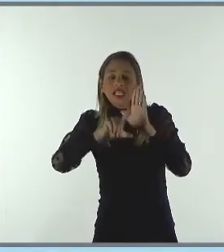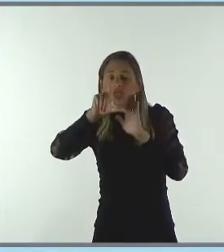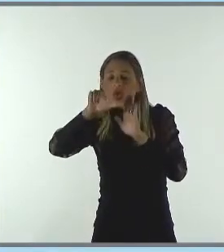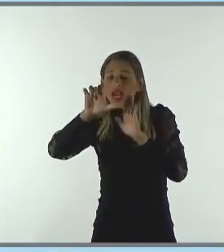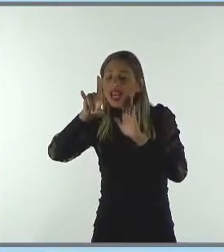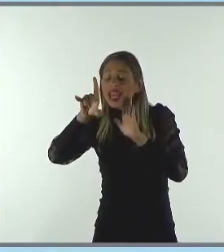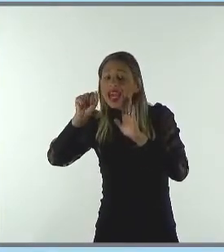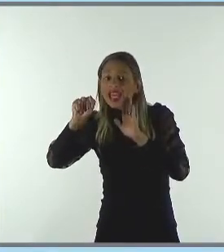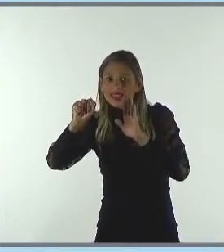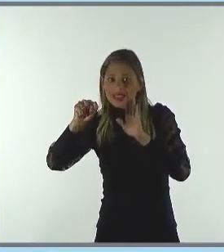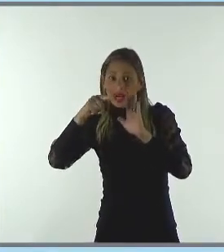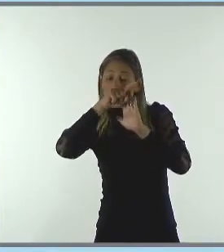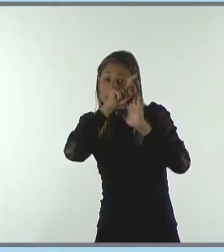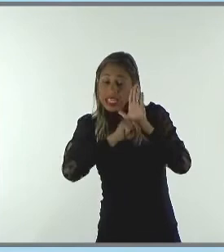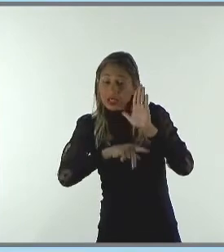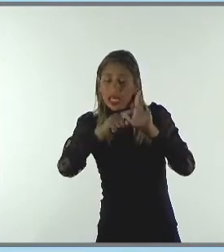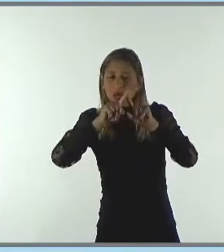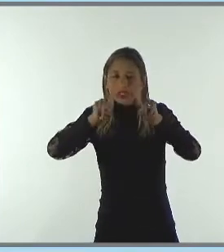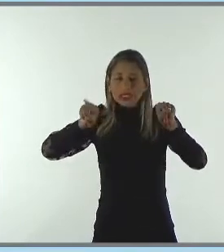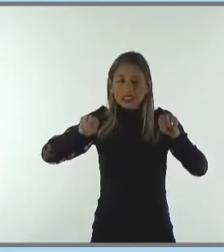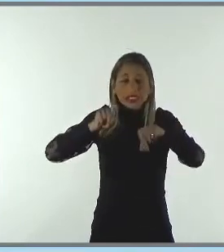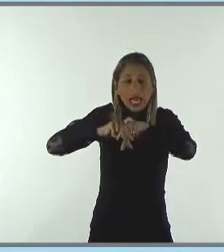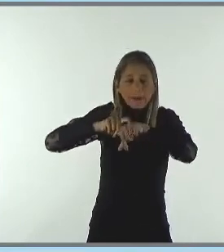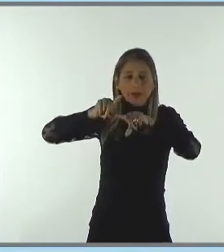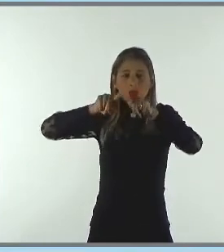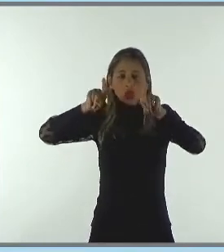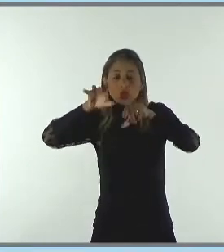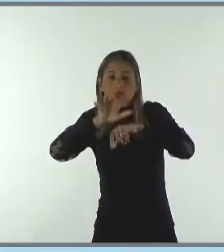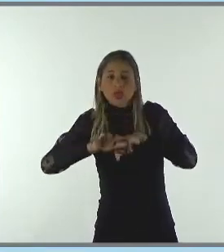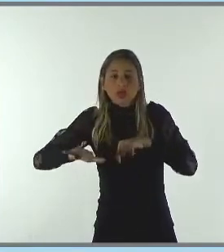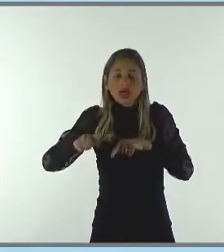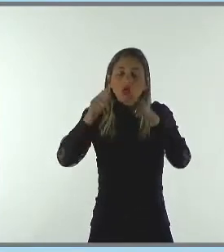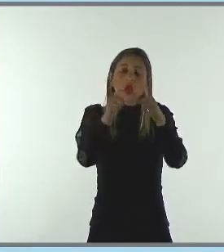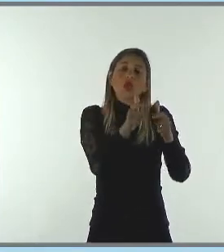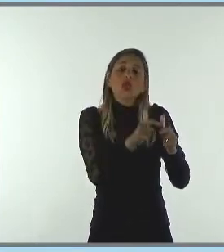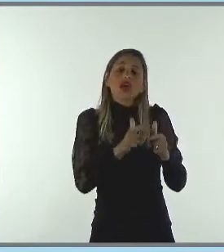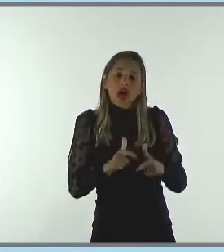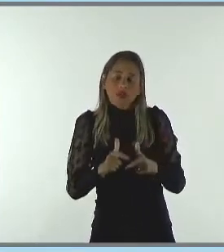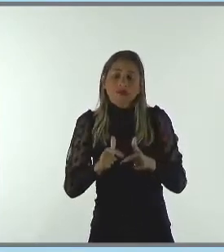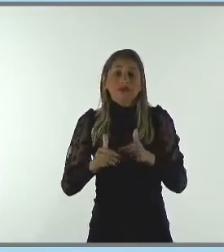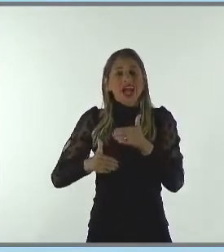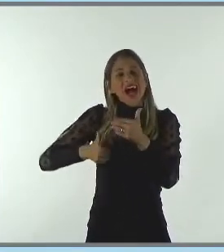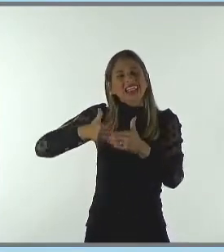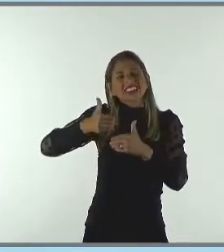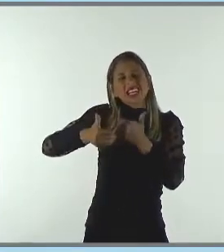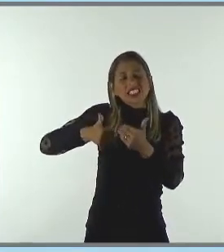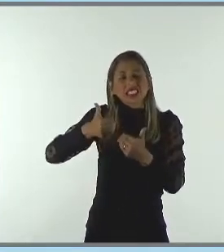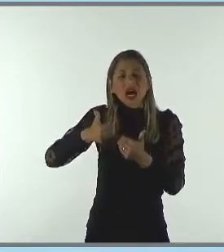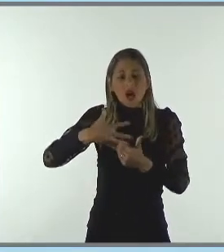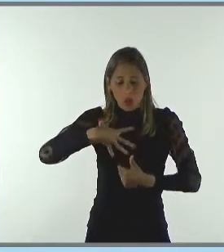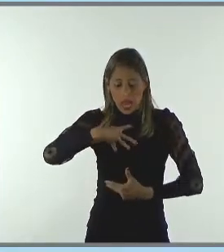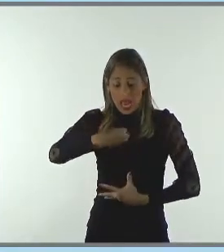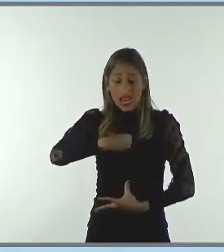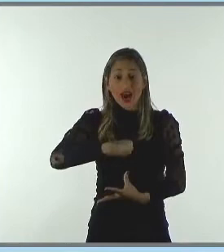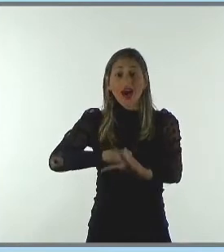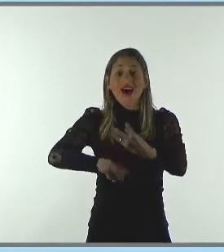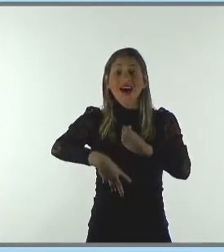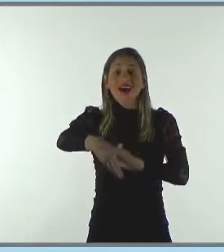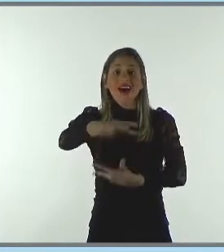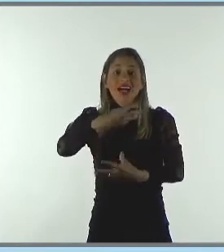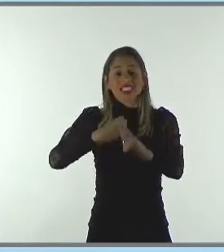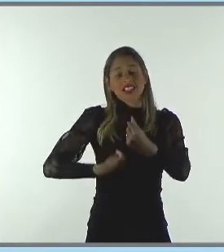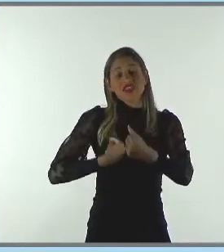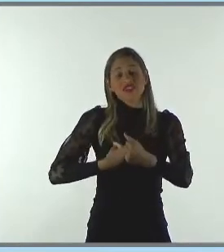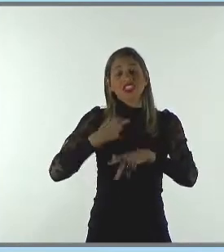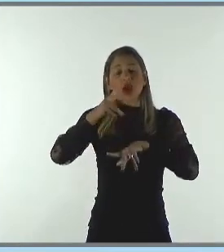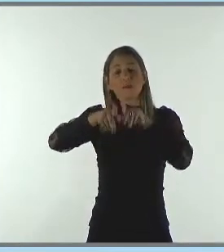as suas concepções de tempo, espaço, as noções sobre a tradição, a herança das vivências